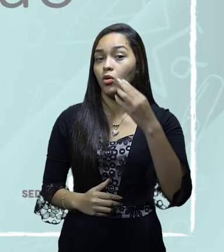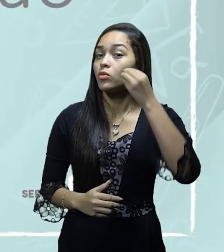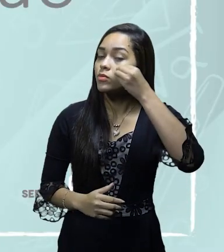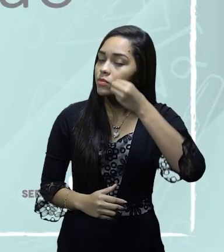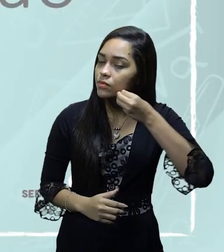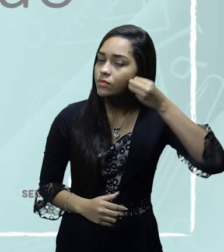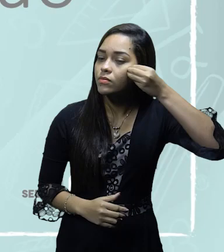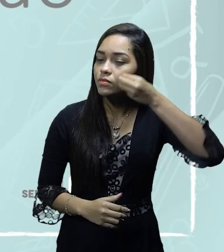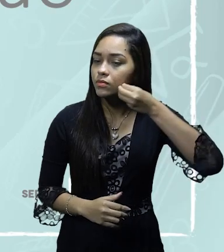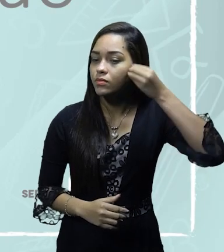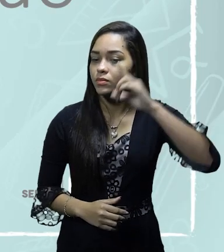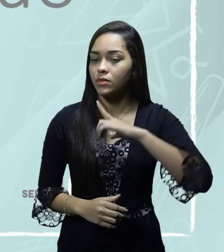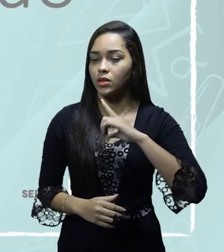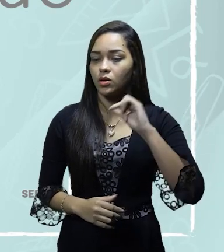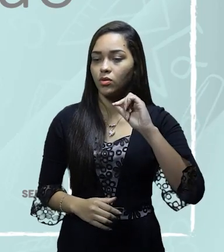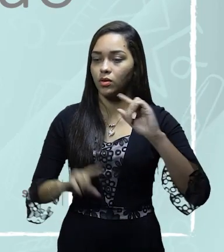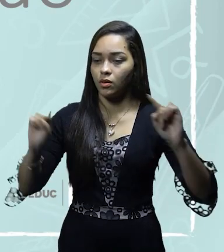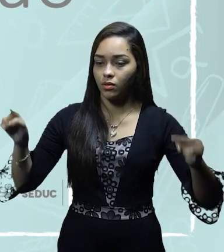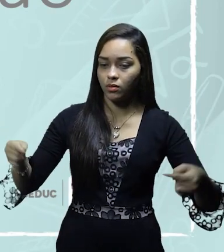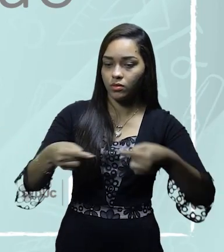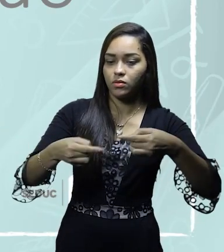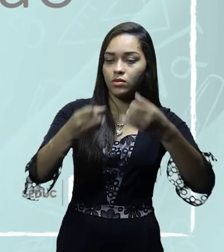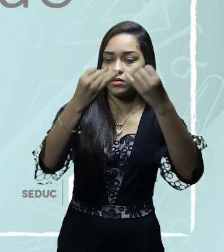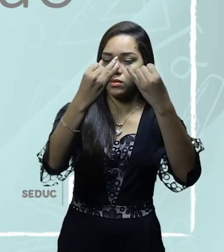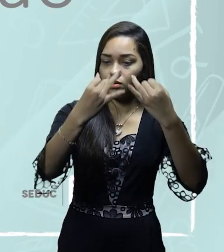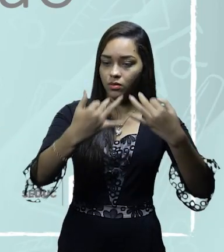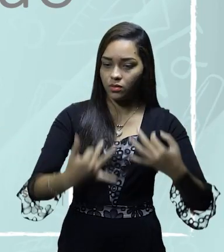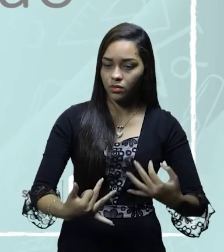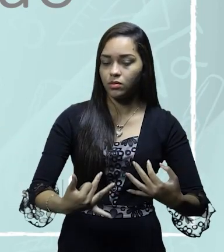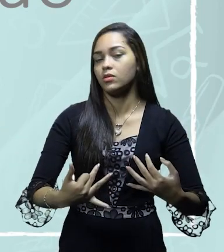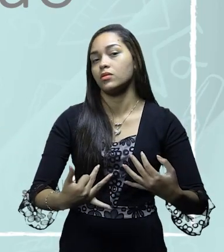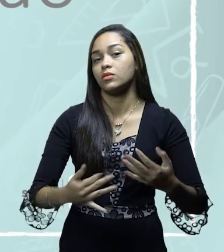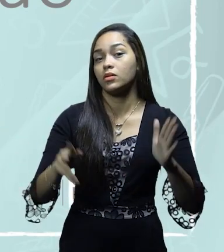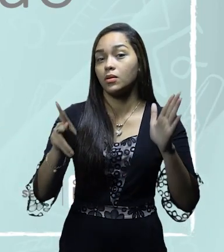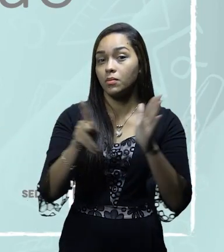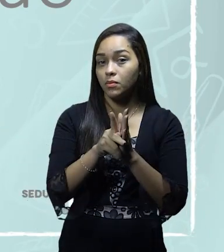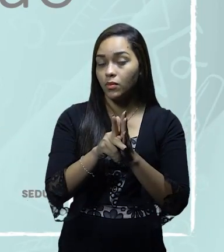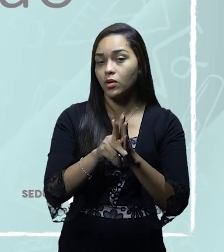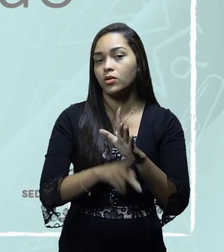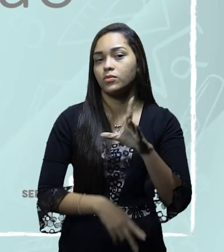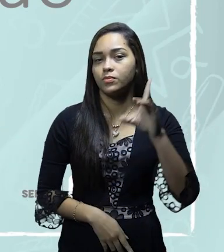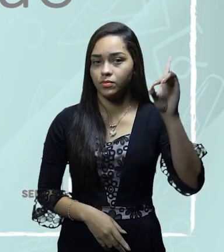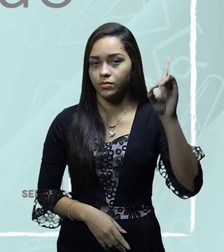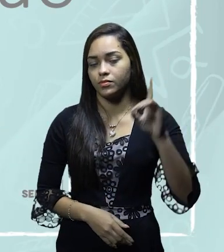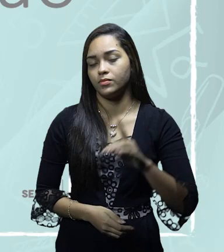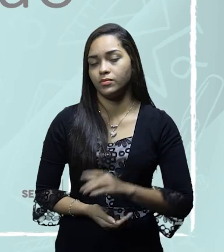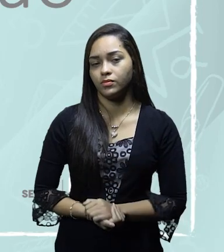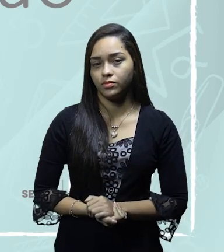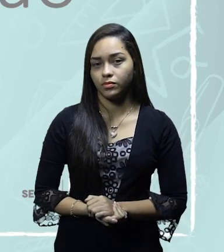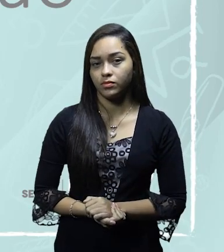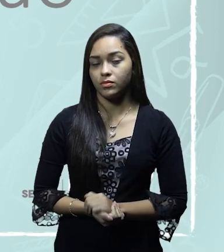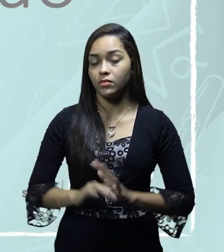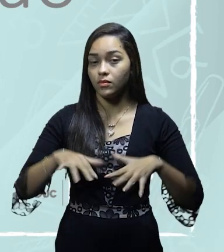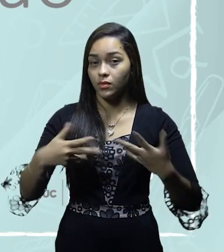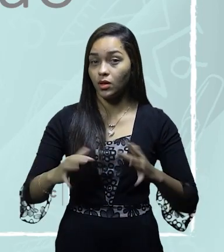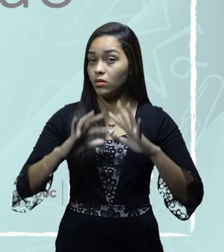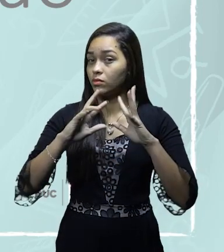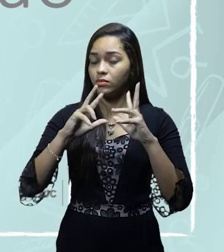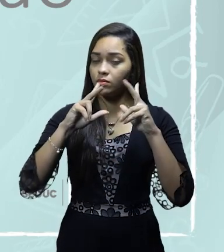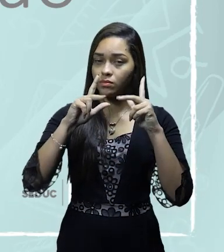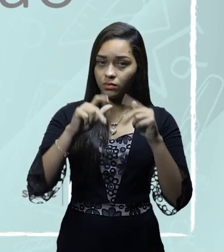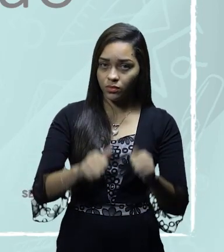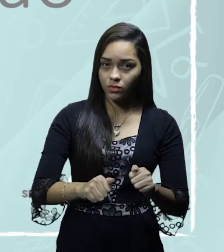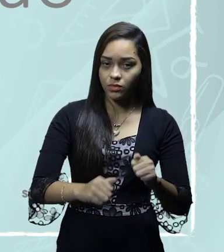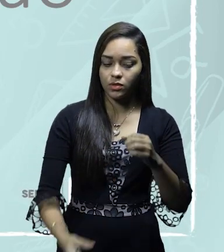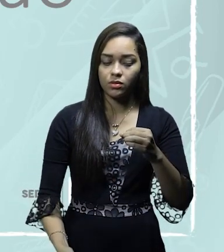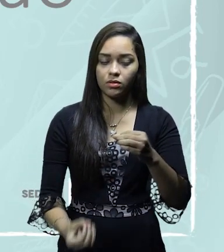acontece? Qualquer fenômeno ou acontecimento ou experiência estariam atrelados a uma explicação